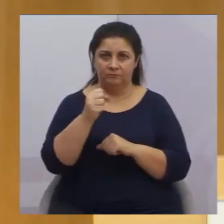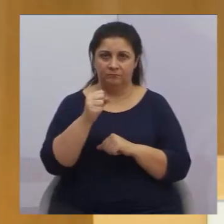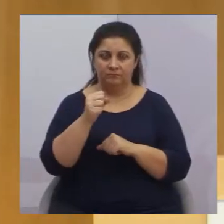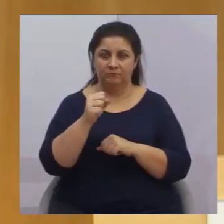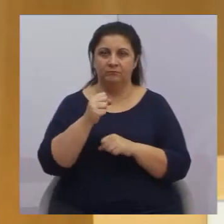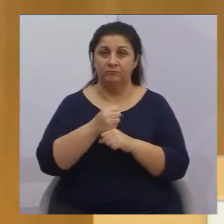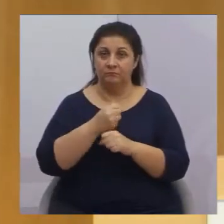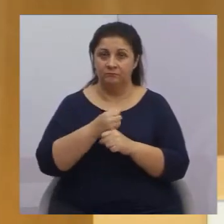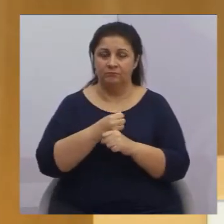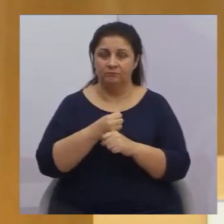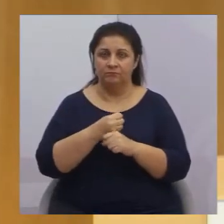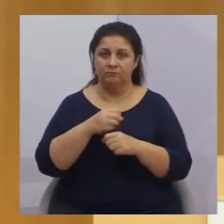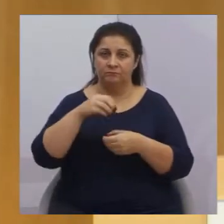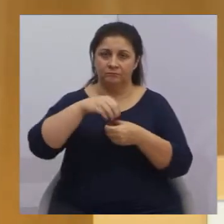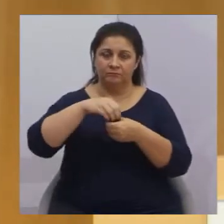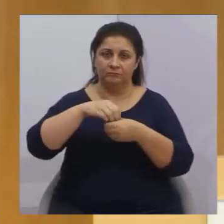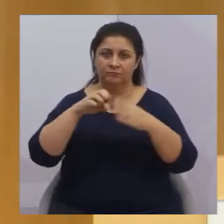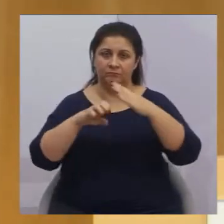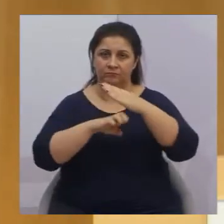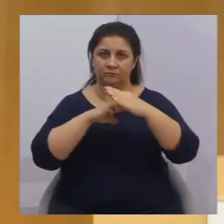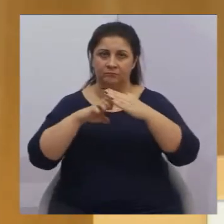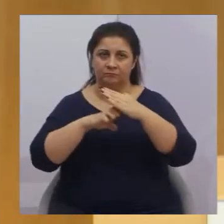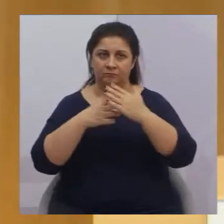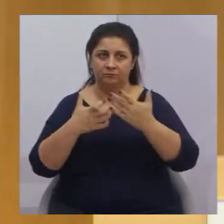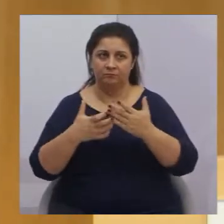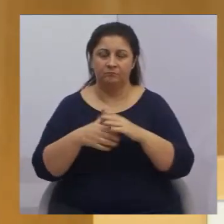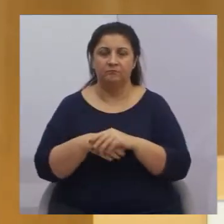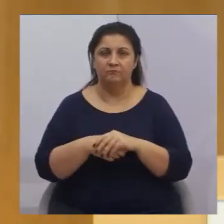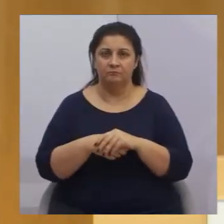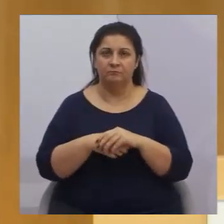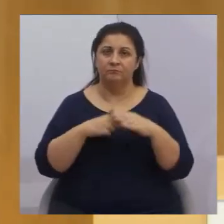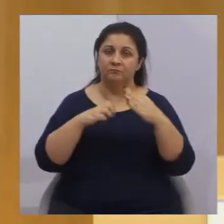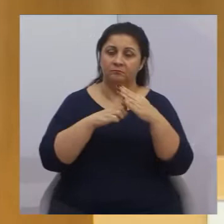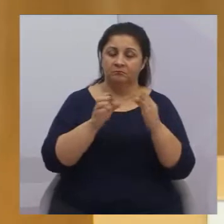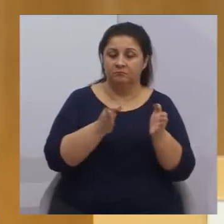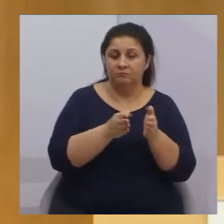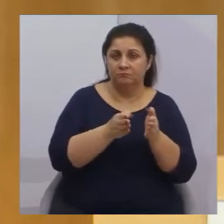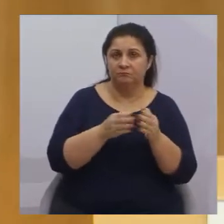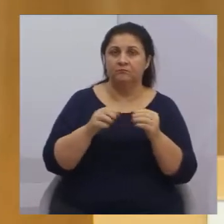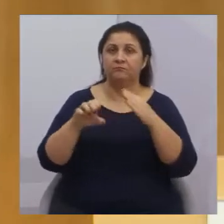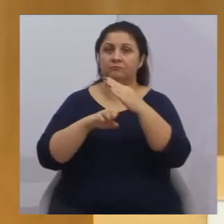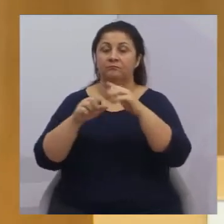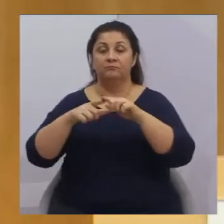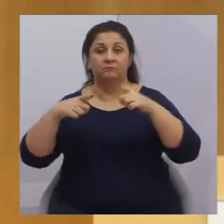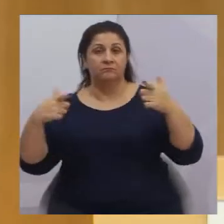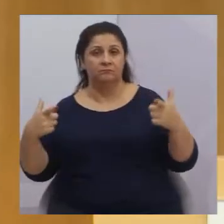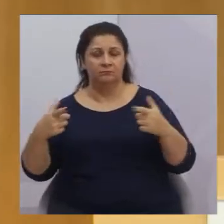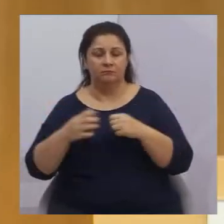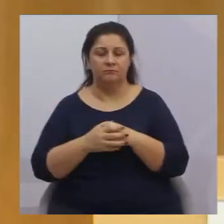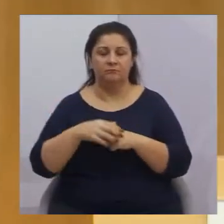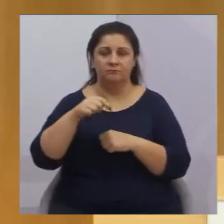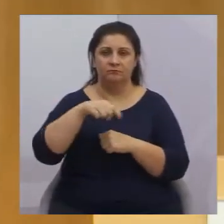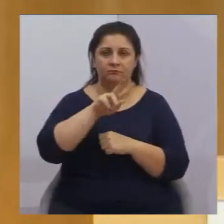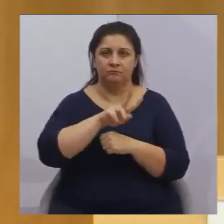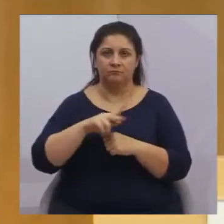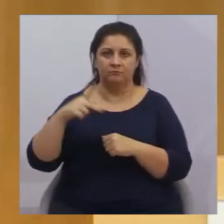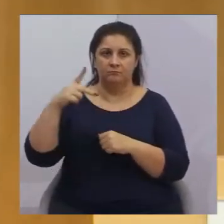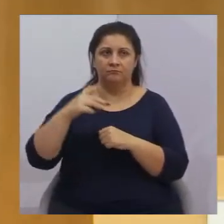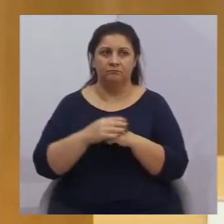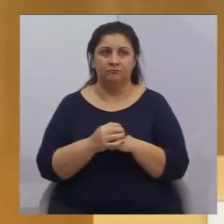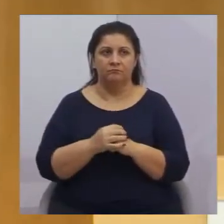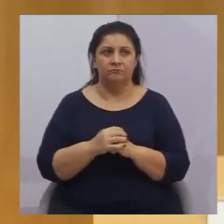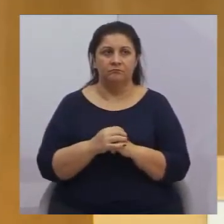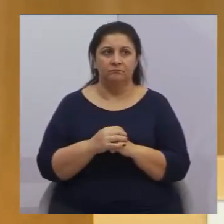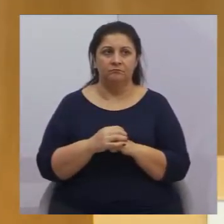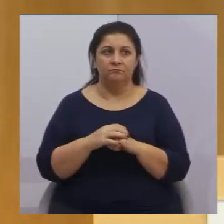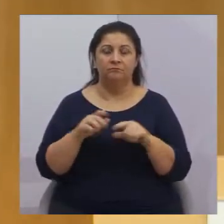grandes e médias e multinacionais, nacionais, indústrias aqui da região do Vale do Paraíba. E também